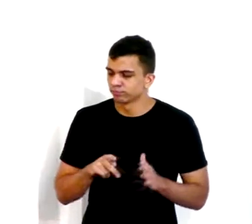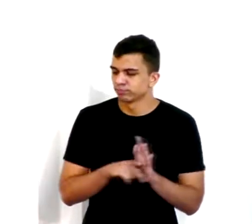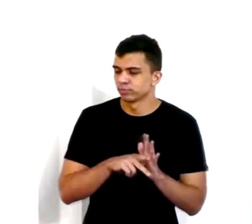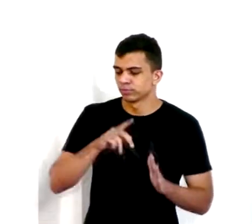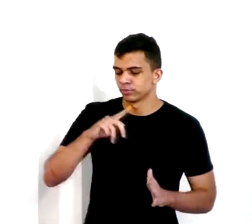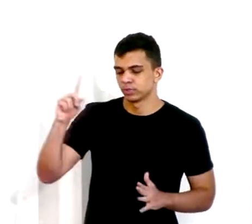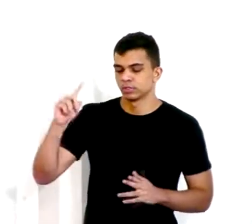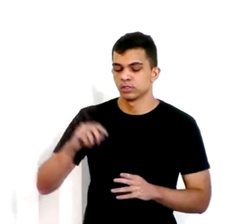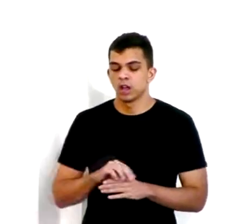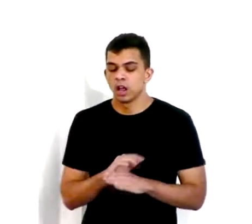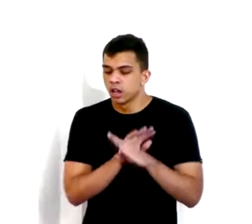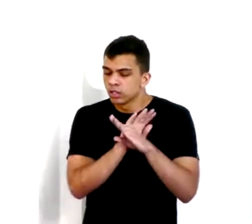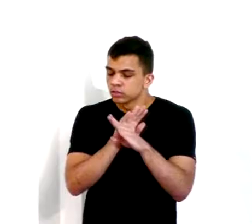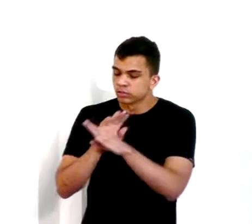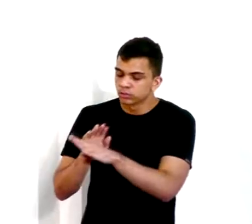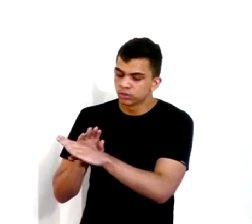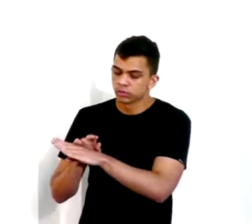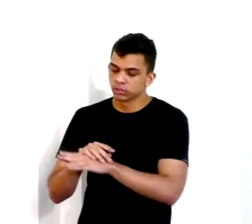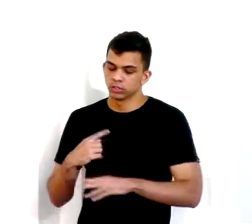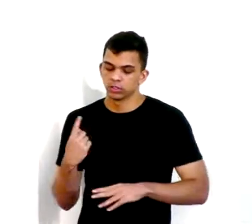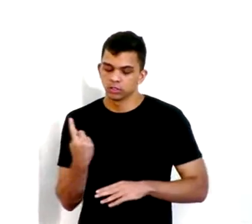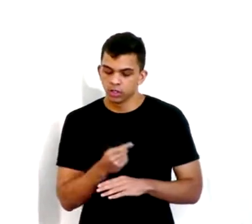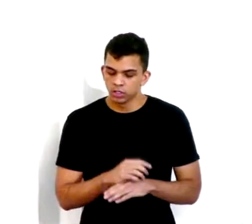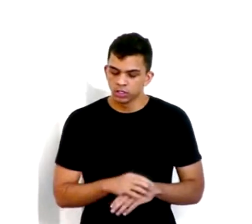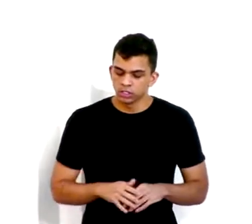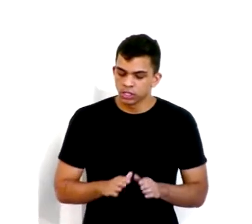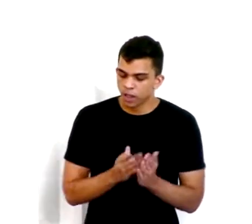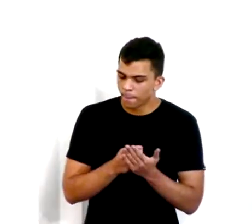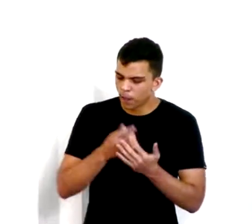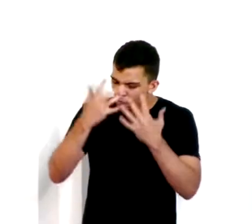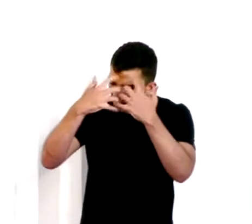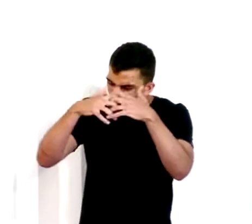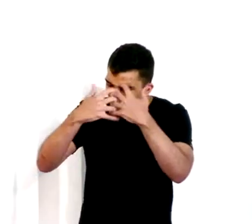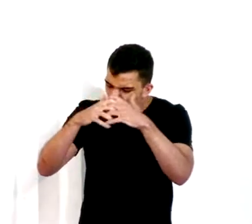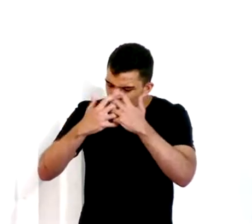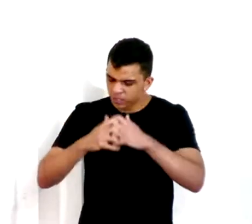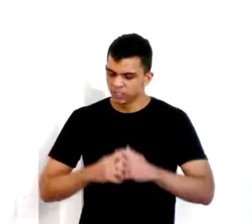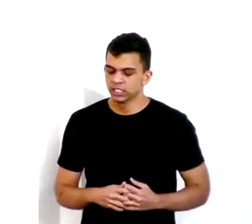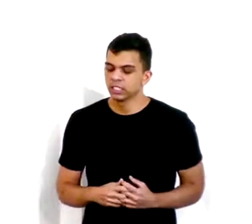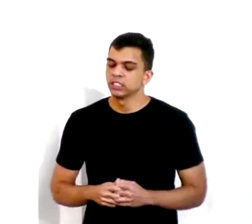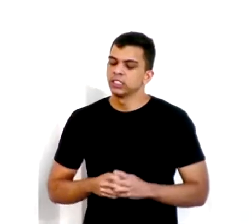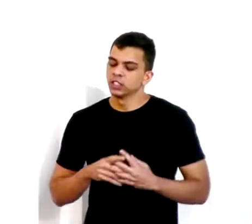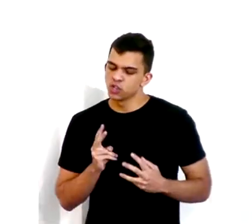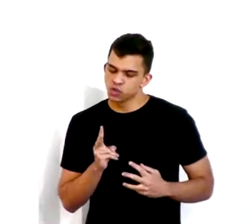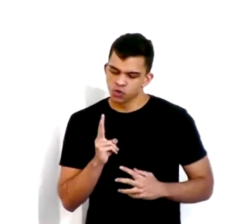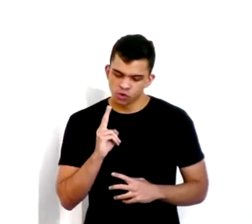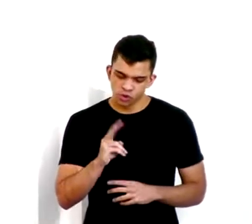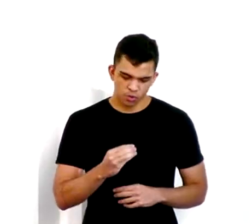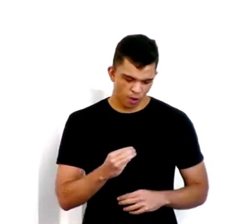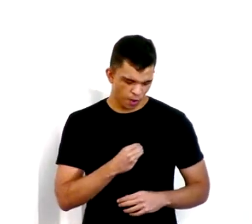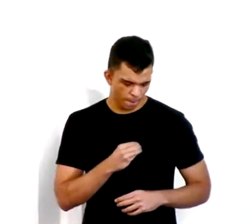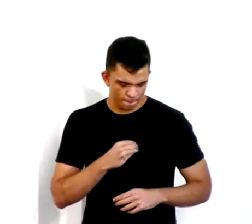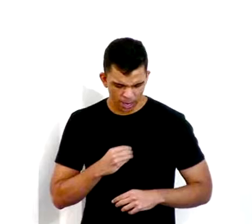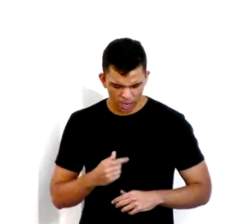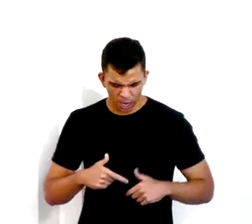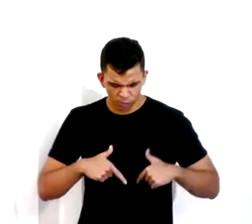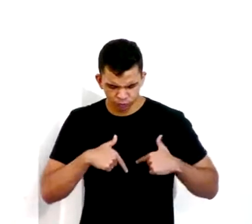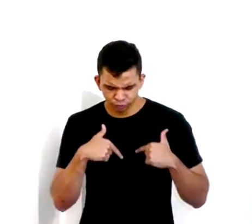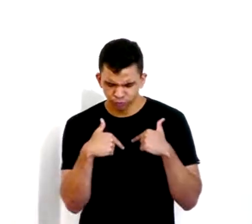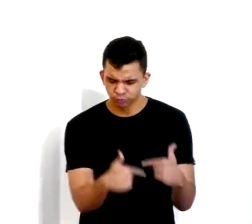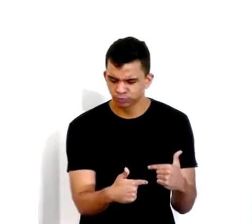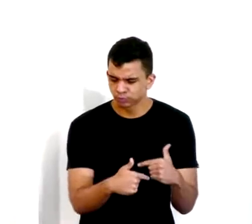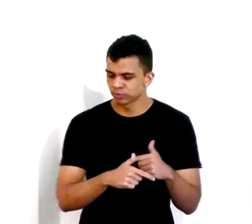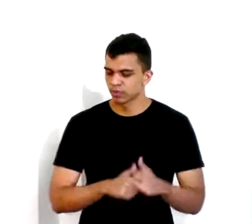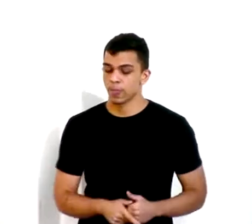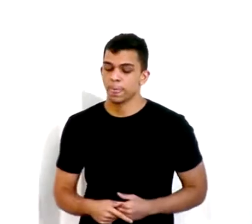tomar a Tua palavra e assim com ela, ajuda-nos, ó Deus, a lutar contra os nossos pecados. Fala conosco